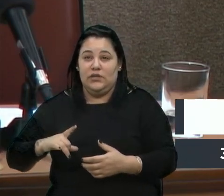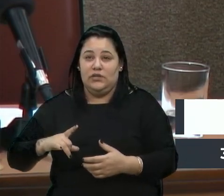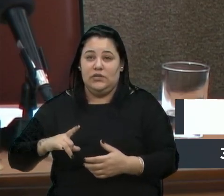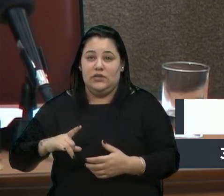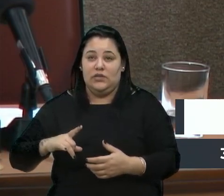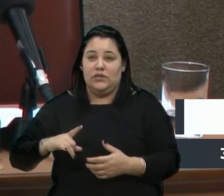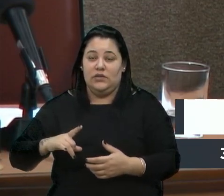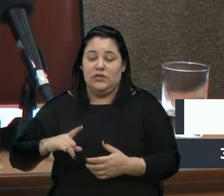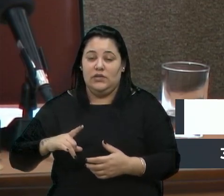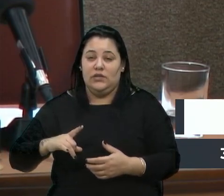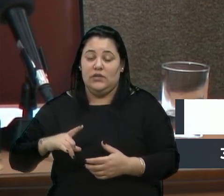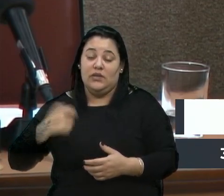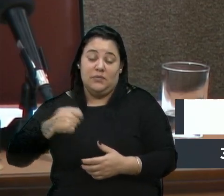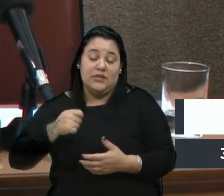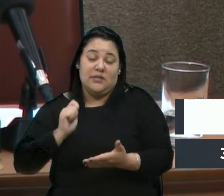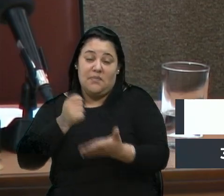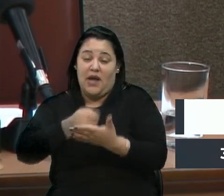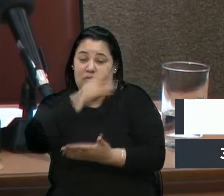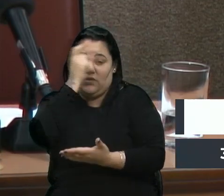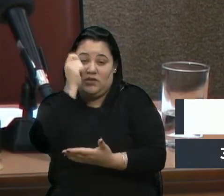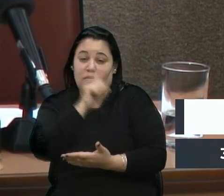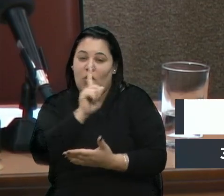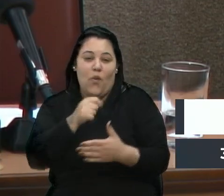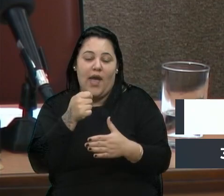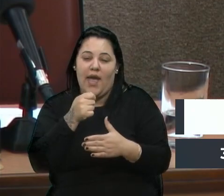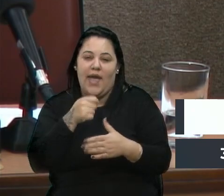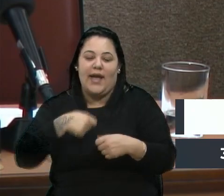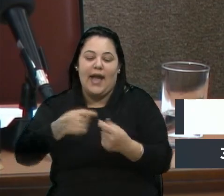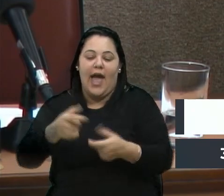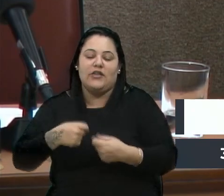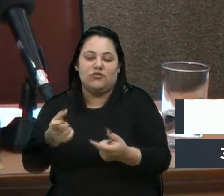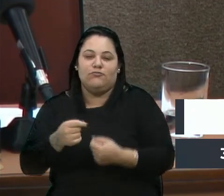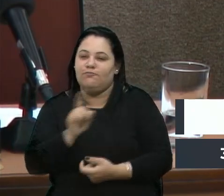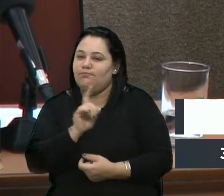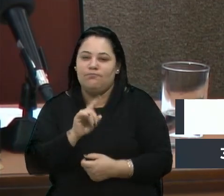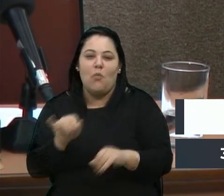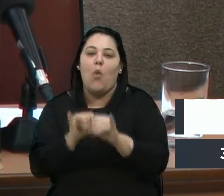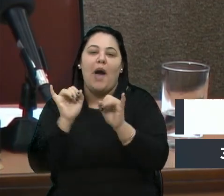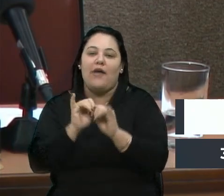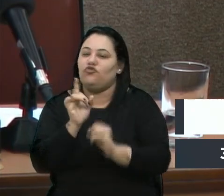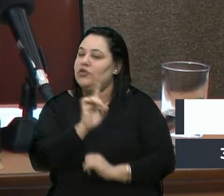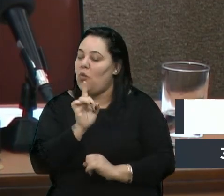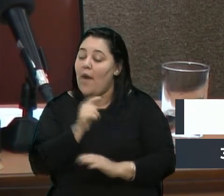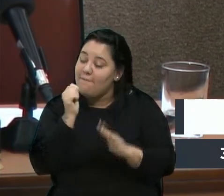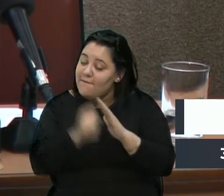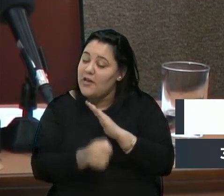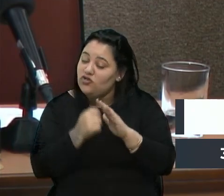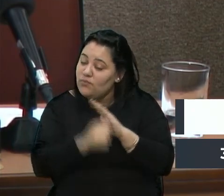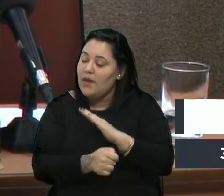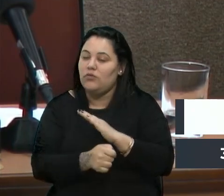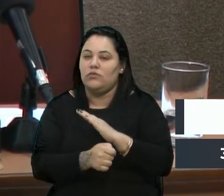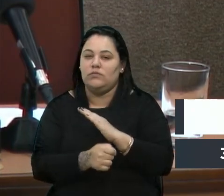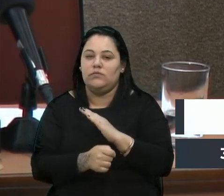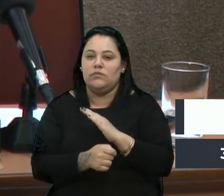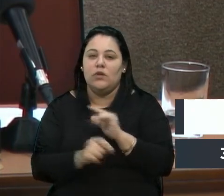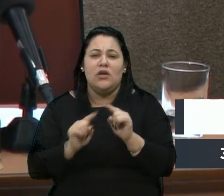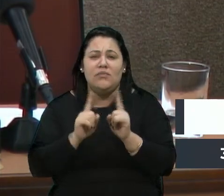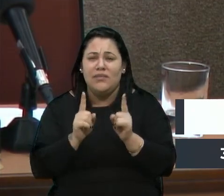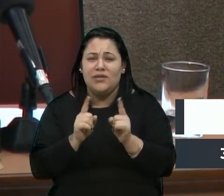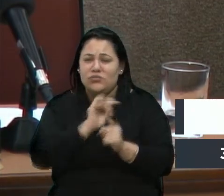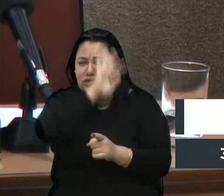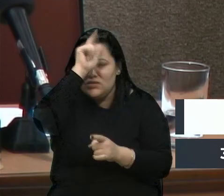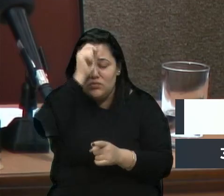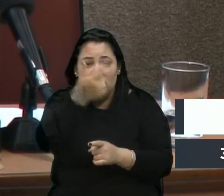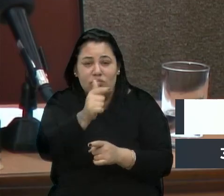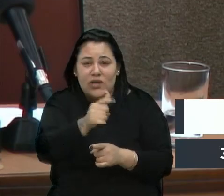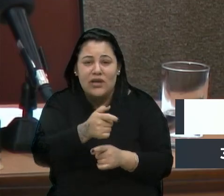seria investimento. Né? E como não tem investimento, aí não precisa nem comentar. Não